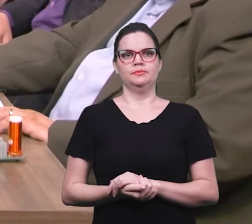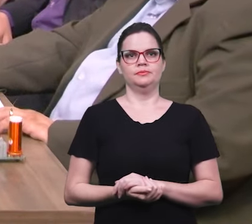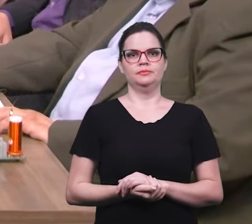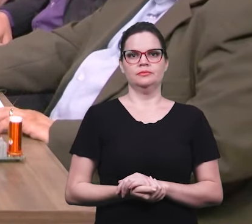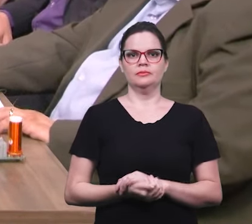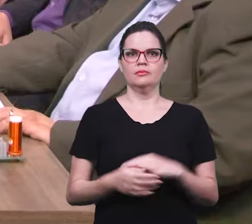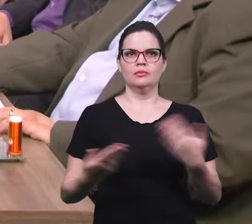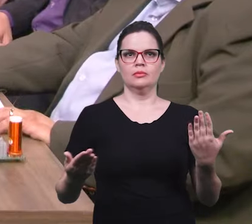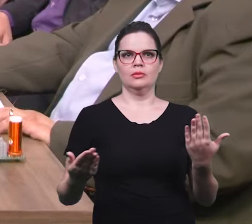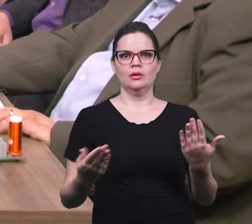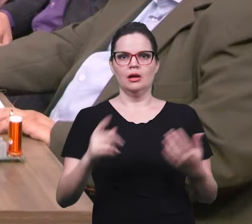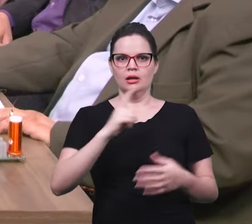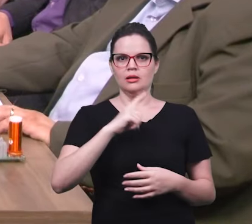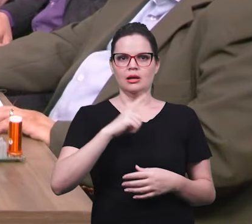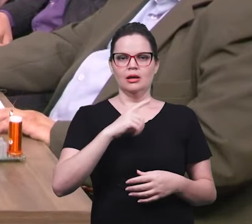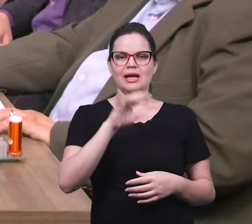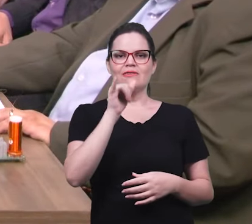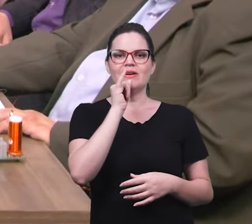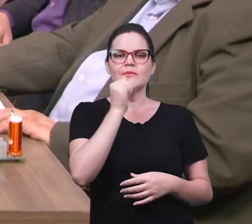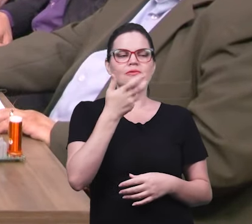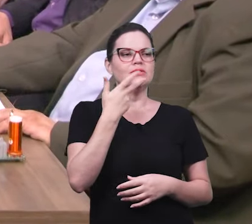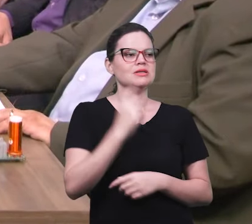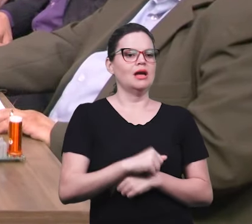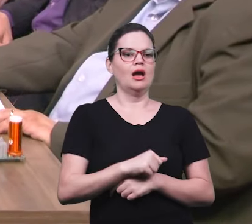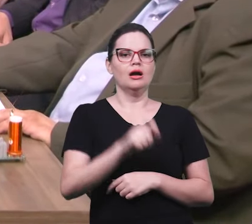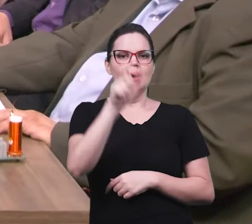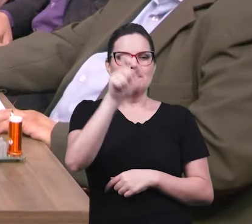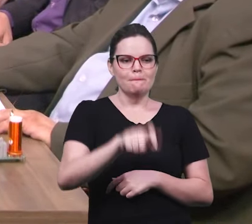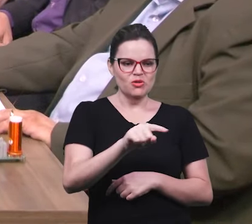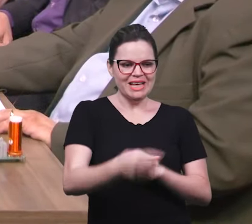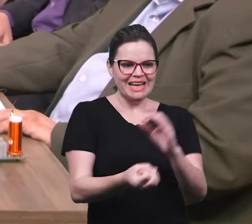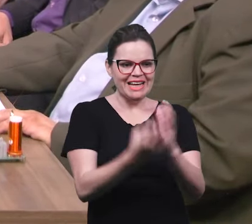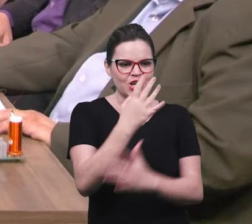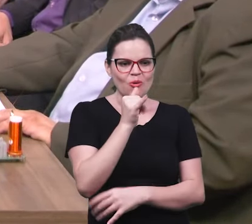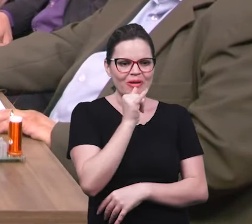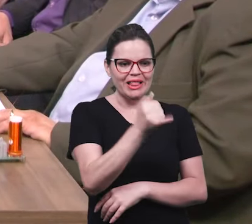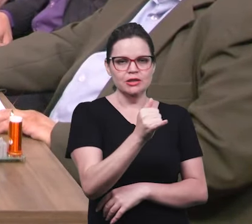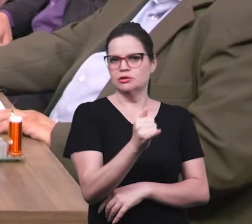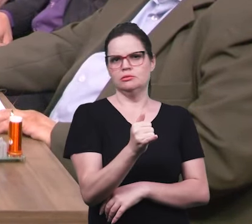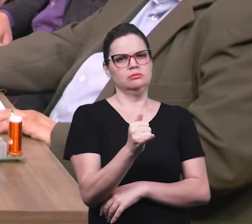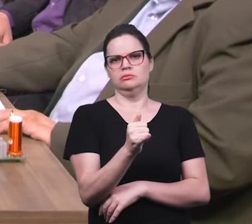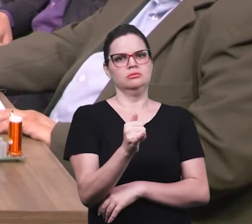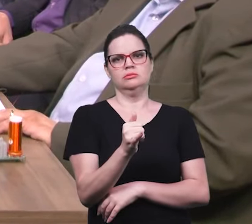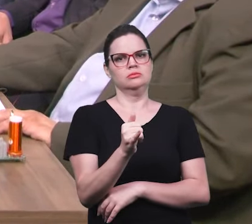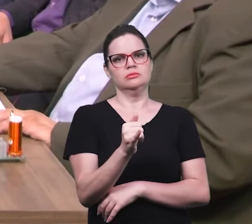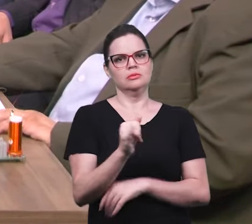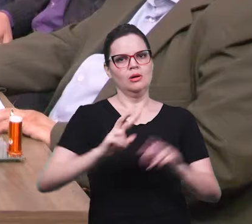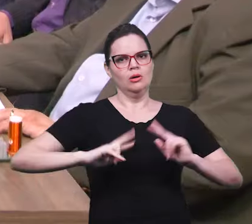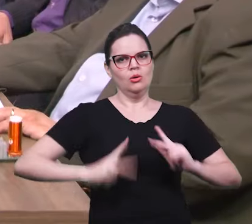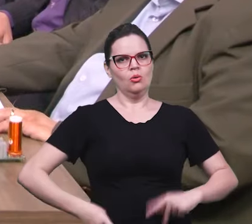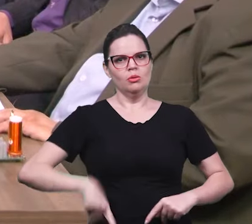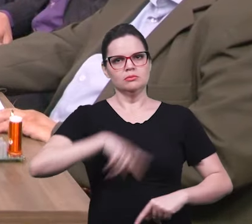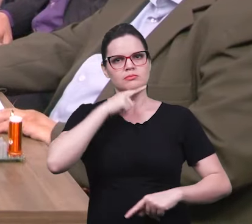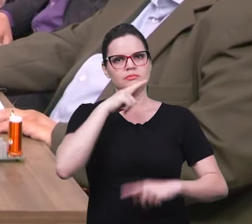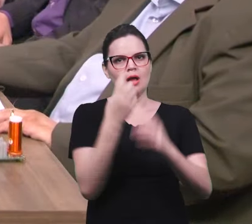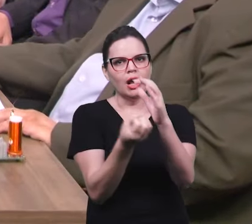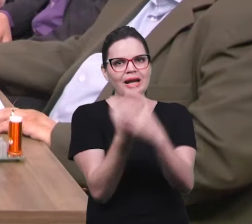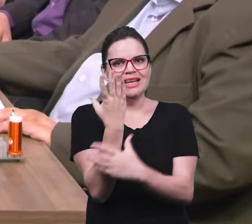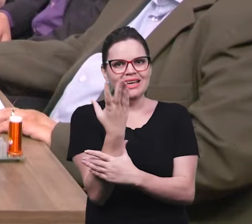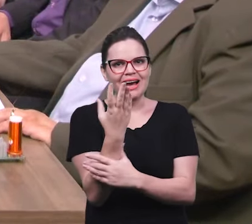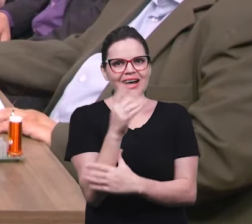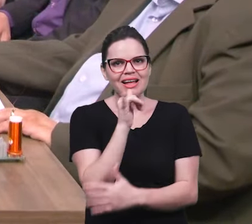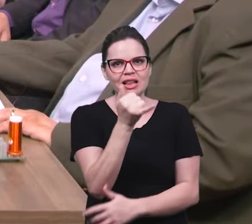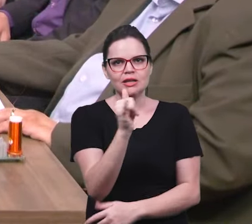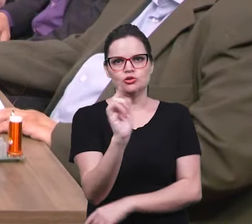criou energia, né, que é um hábito nosso, né? Mas na realidade, fisicamente, né, o homem não consegue criar energia.